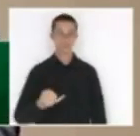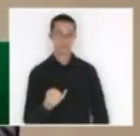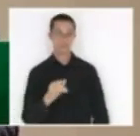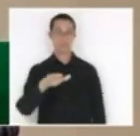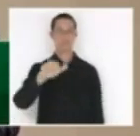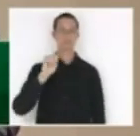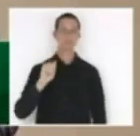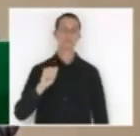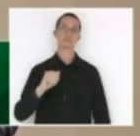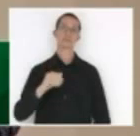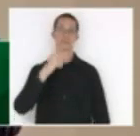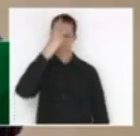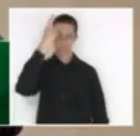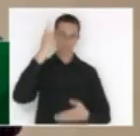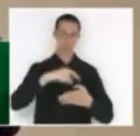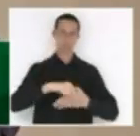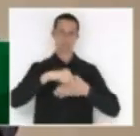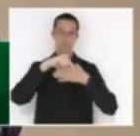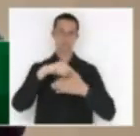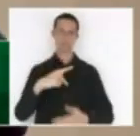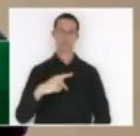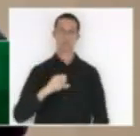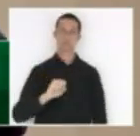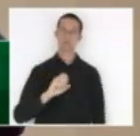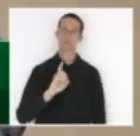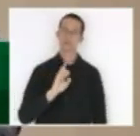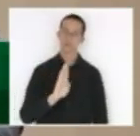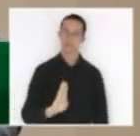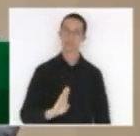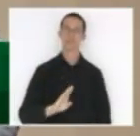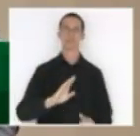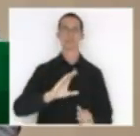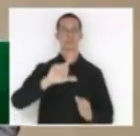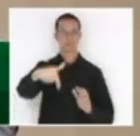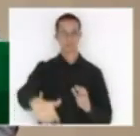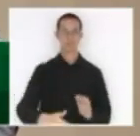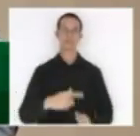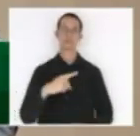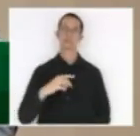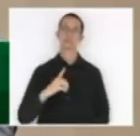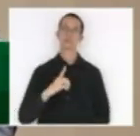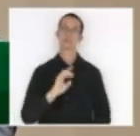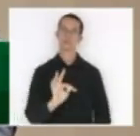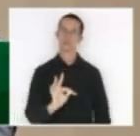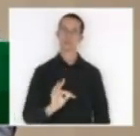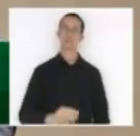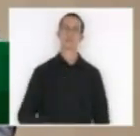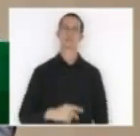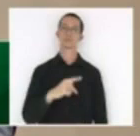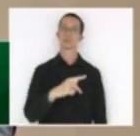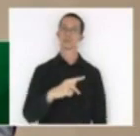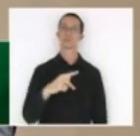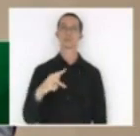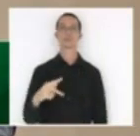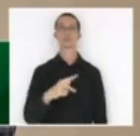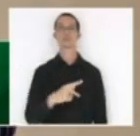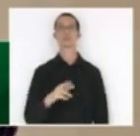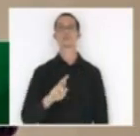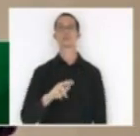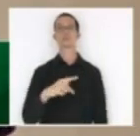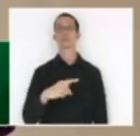do PSDB, PDT, do Bloco Parlamentar, PP, PR e